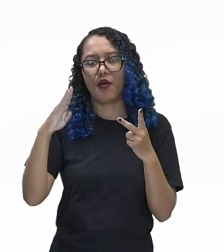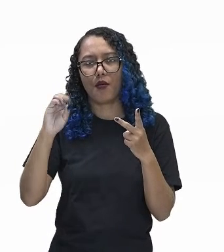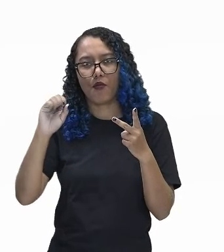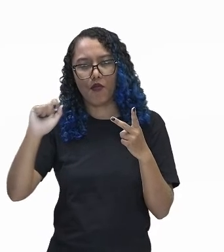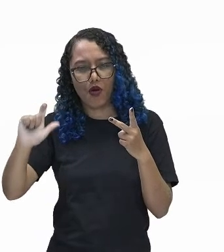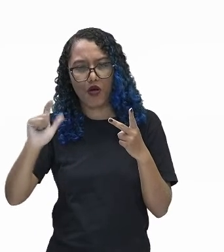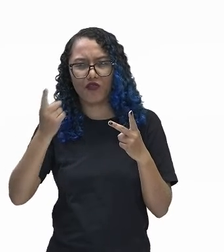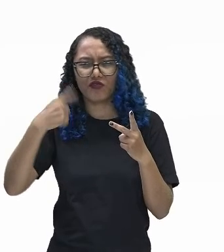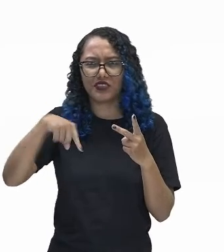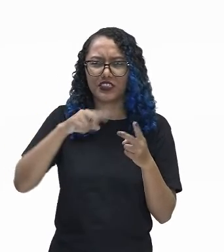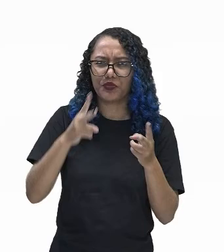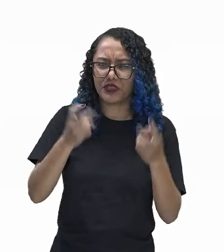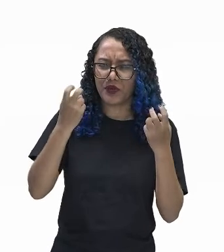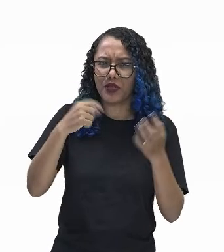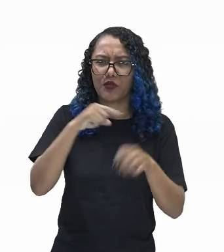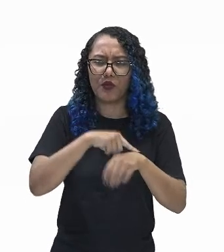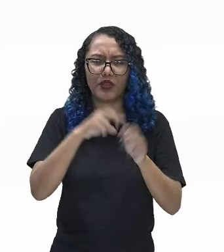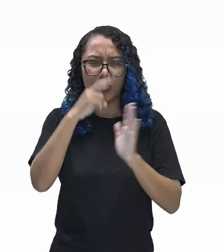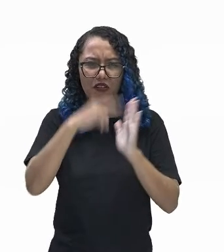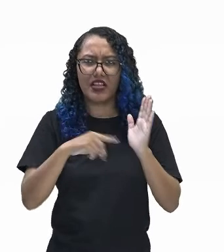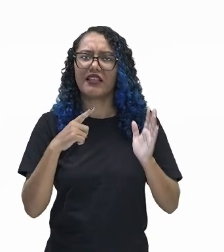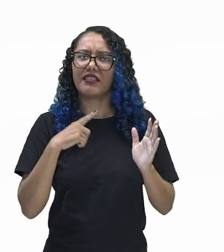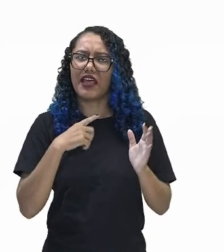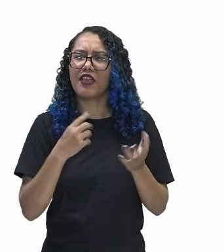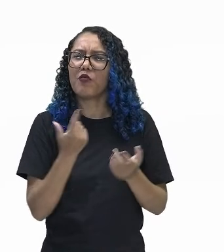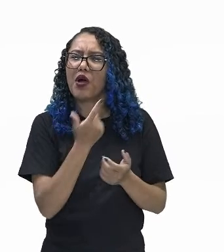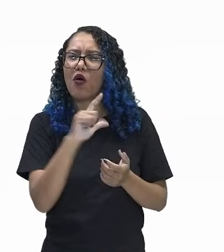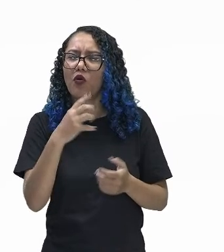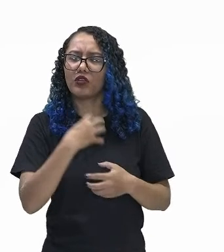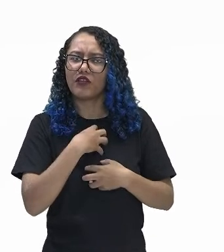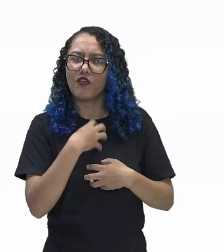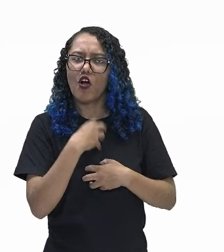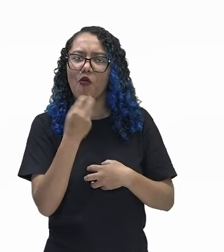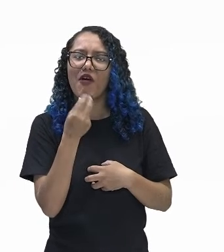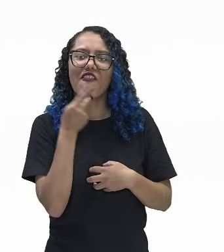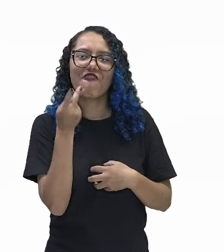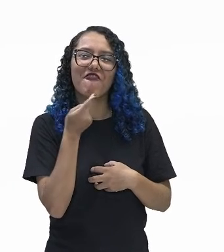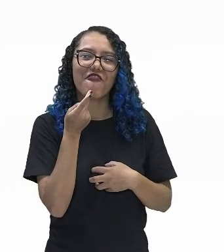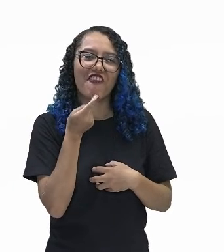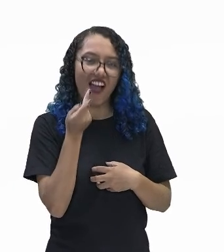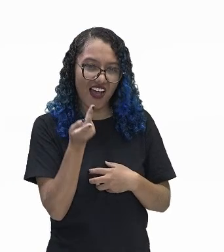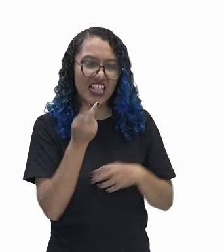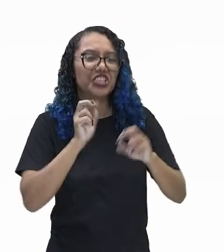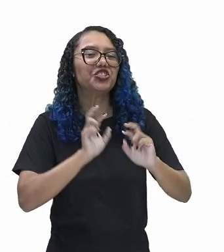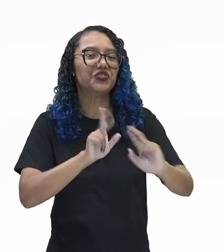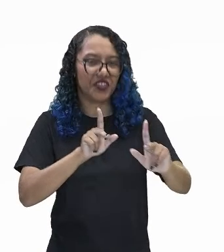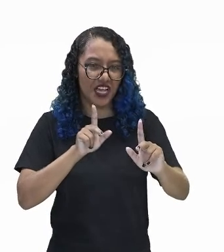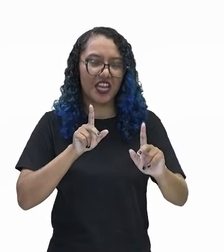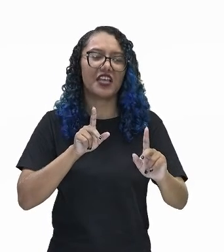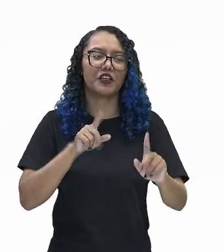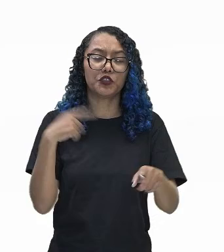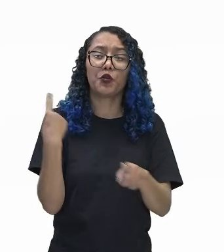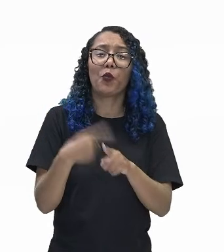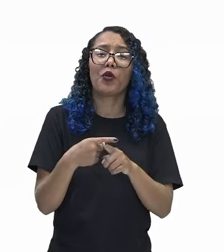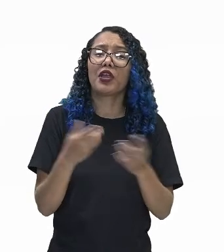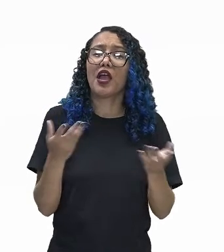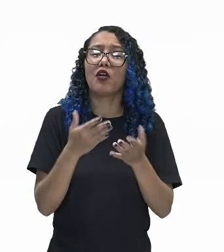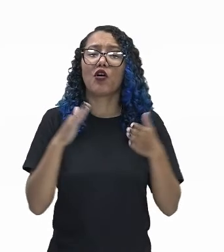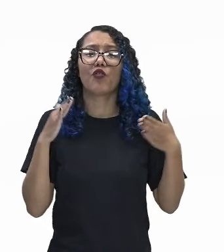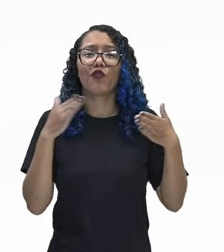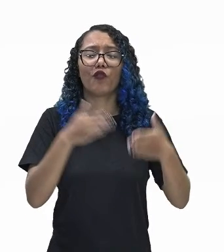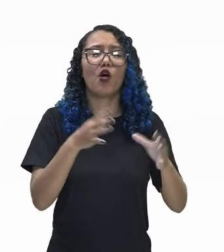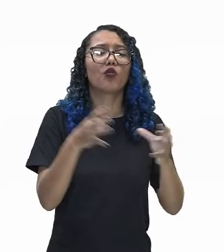vocês perceberam que agora tem um gingado na fala, né? Por quê? Agora eu estou falando diretamente